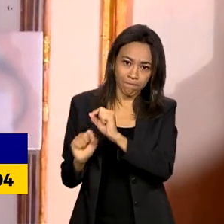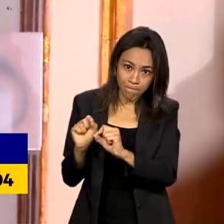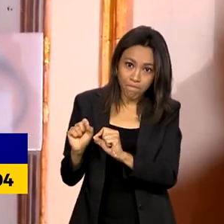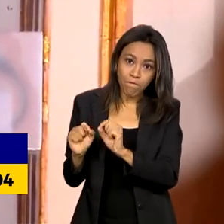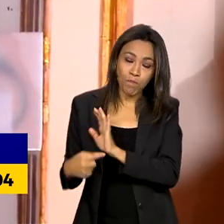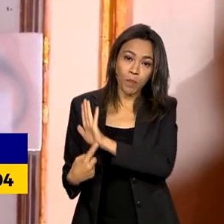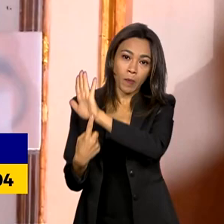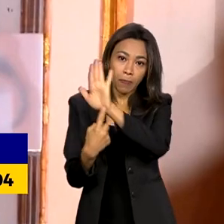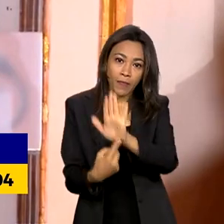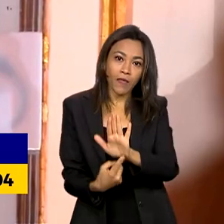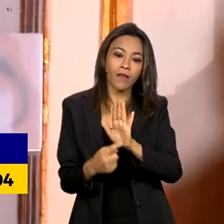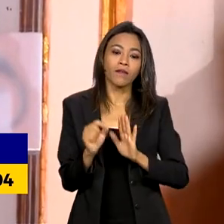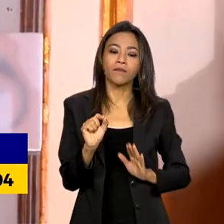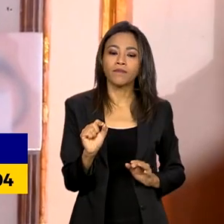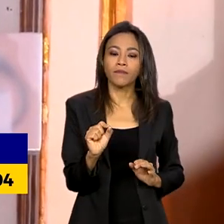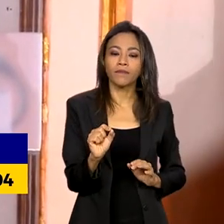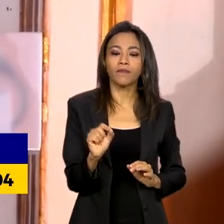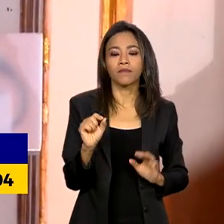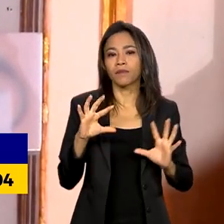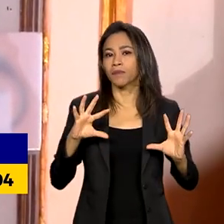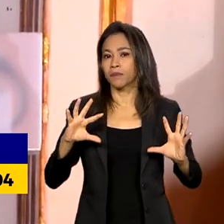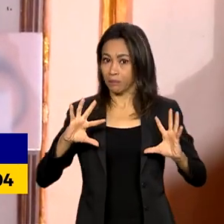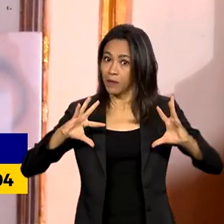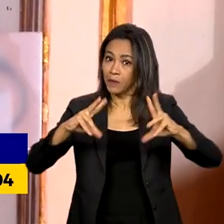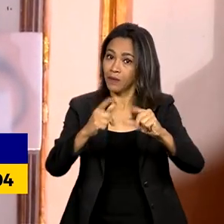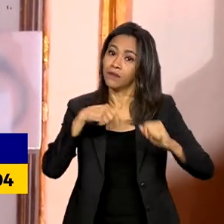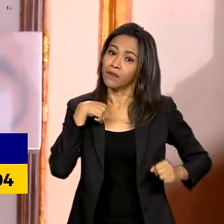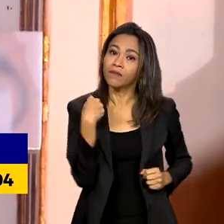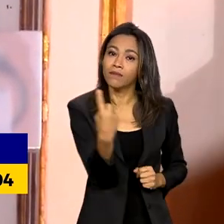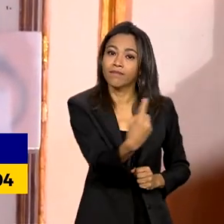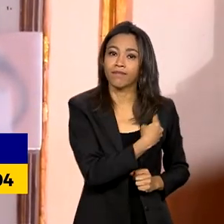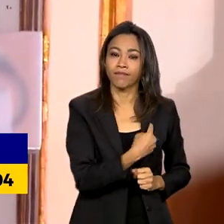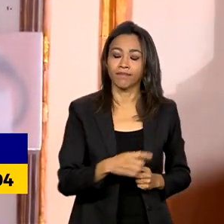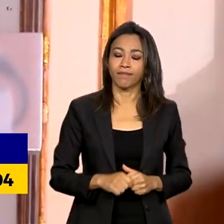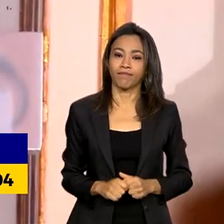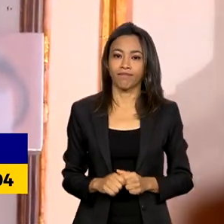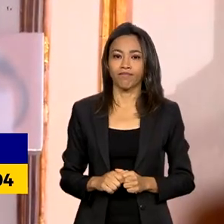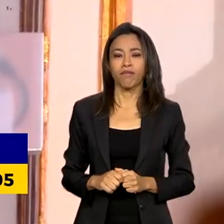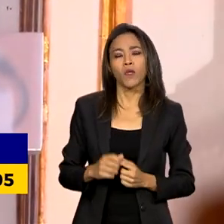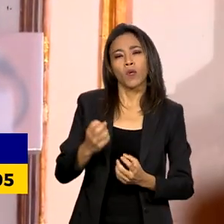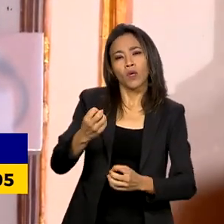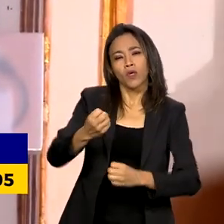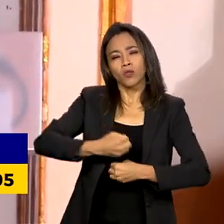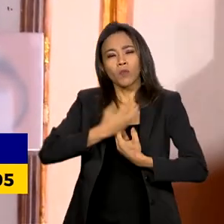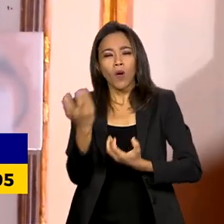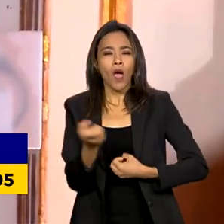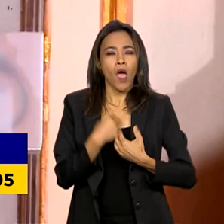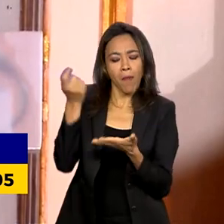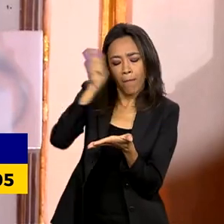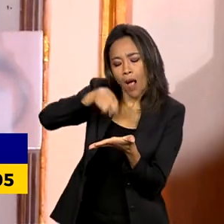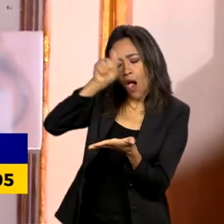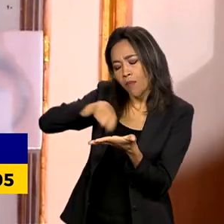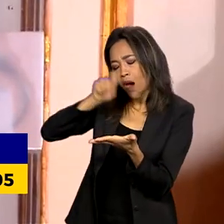vida que é comum a todos nós. Os poemas que constam